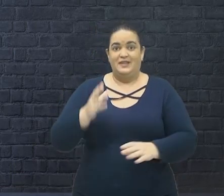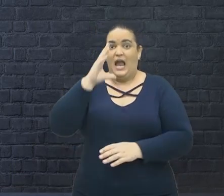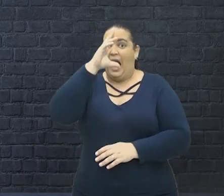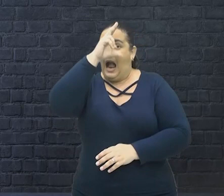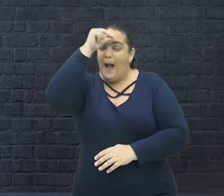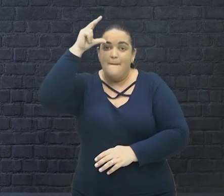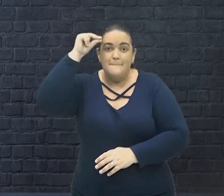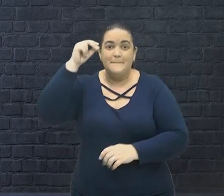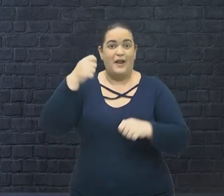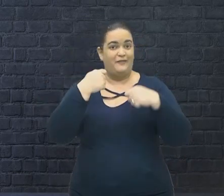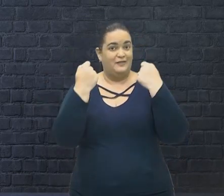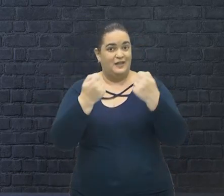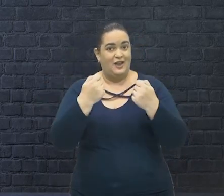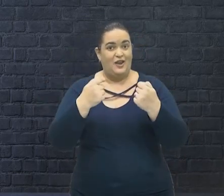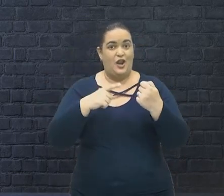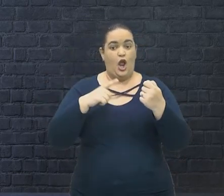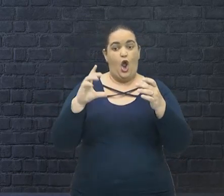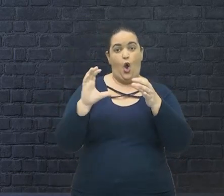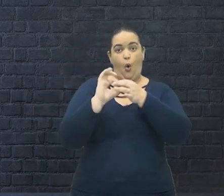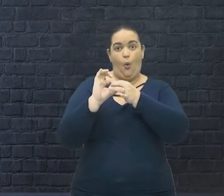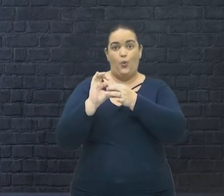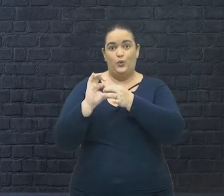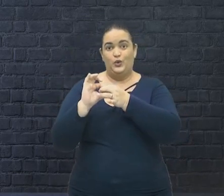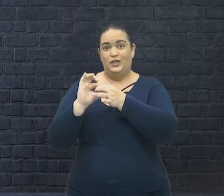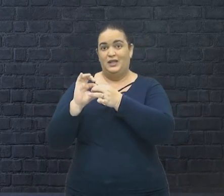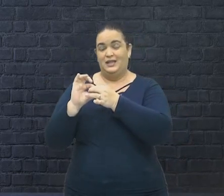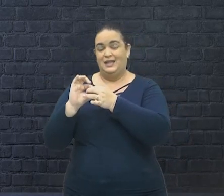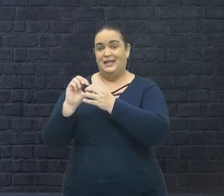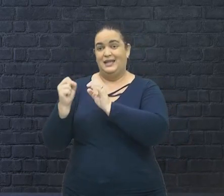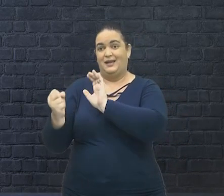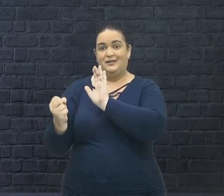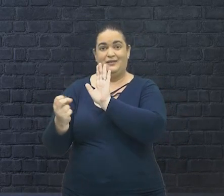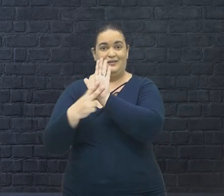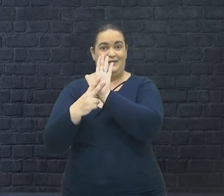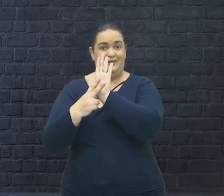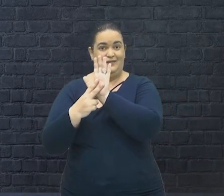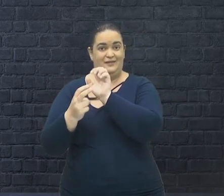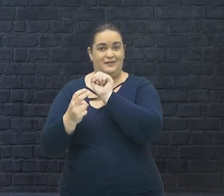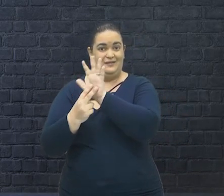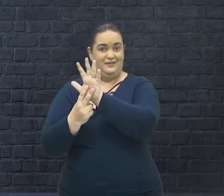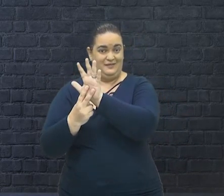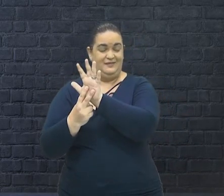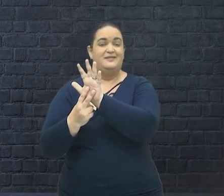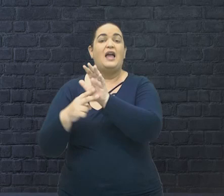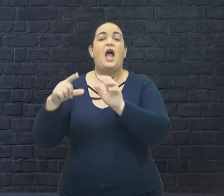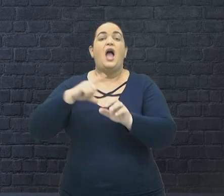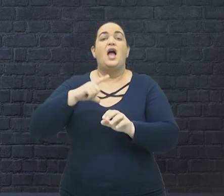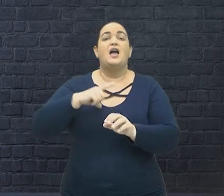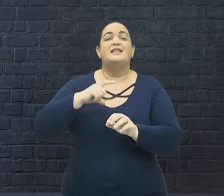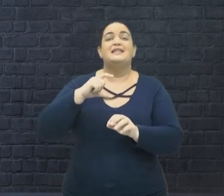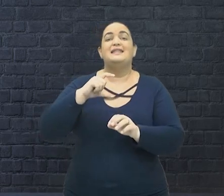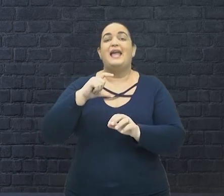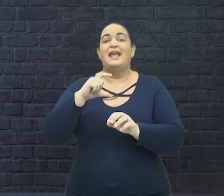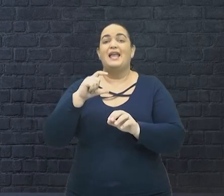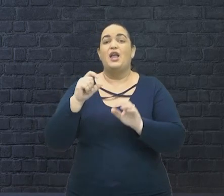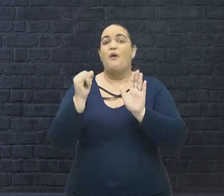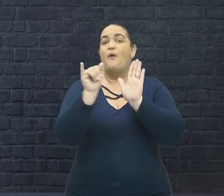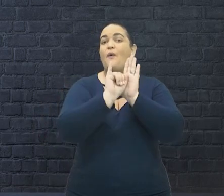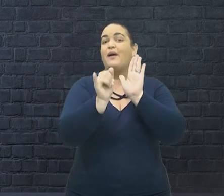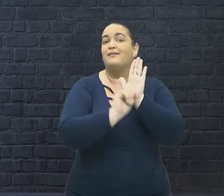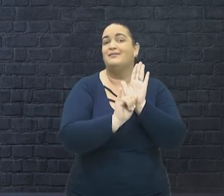a Prefeitura de Caruaru, em convênio com a Universidade Federal de Pernambuco, está com um edital